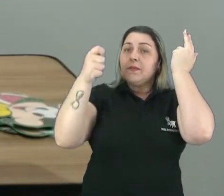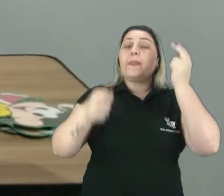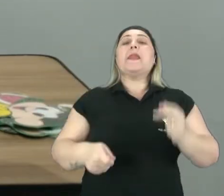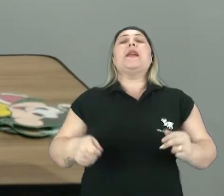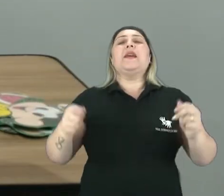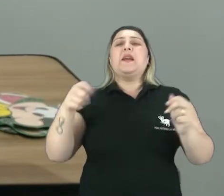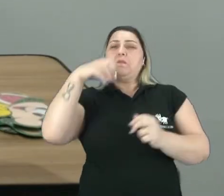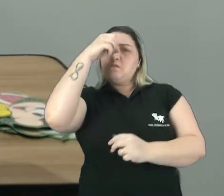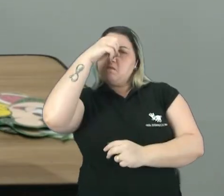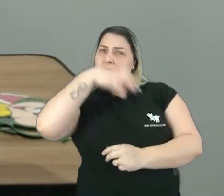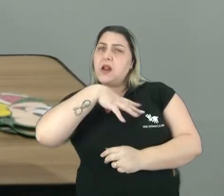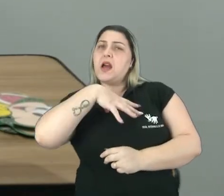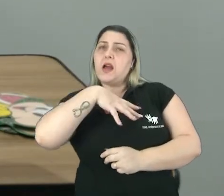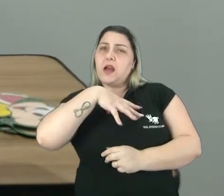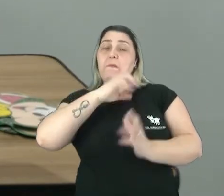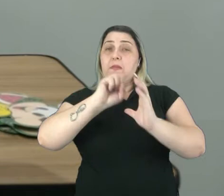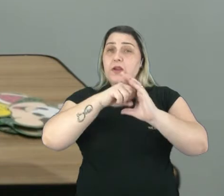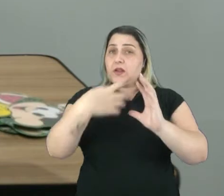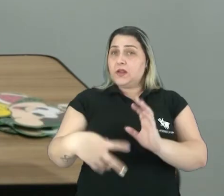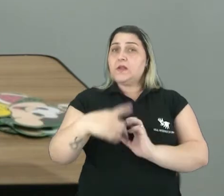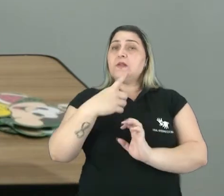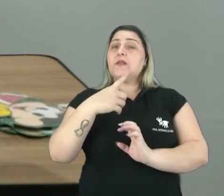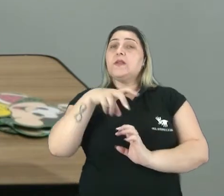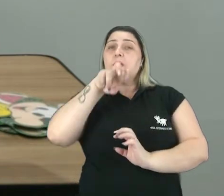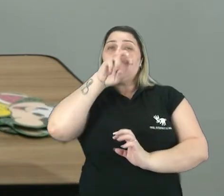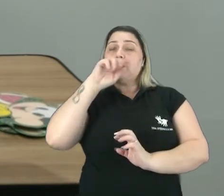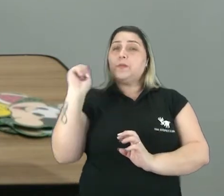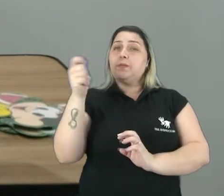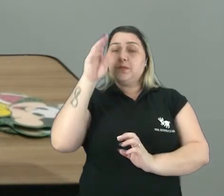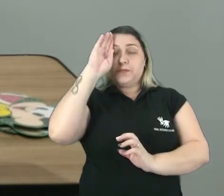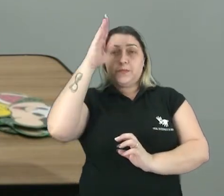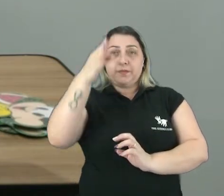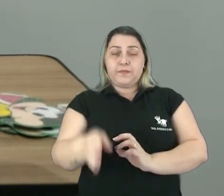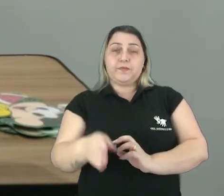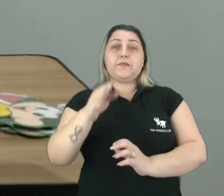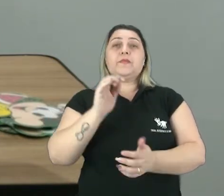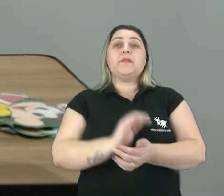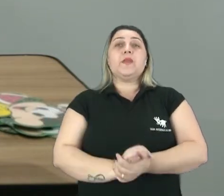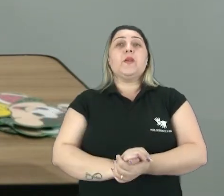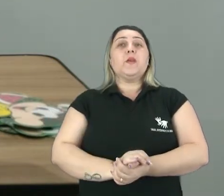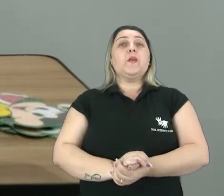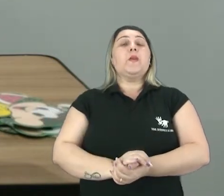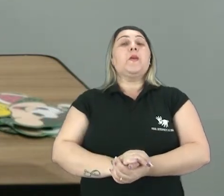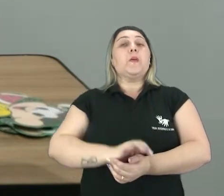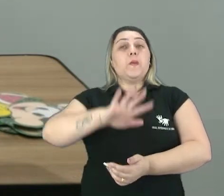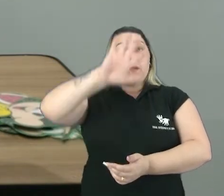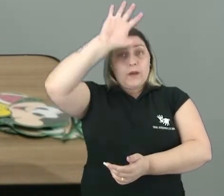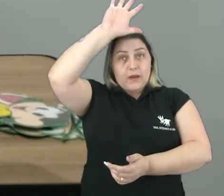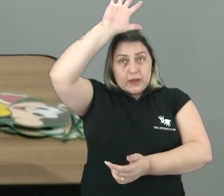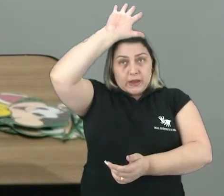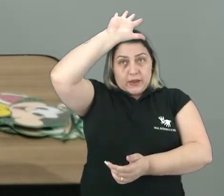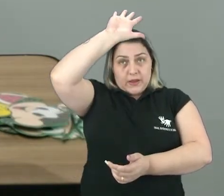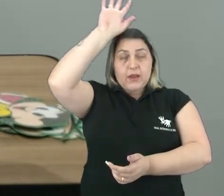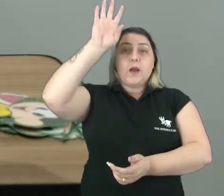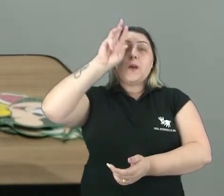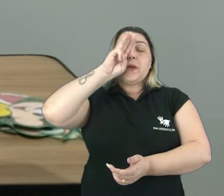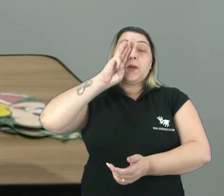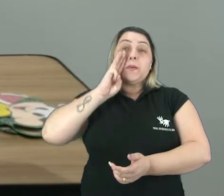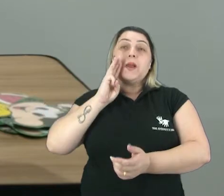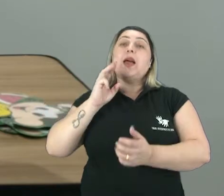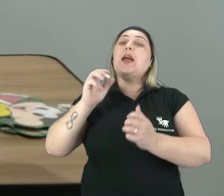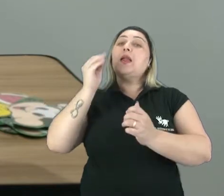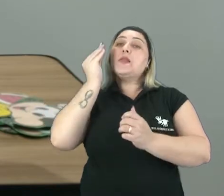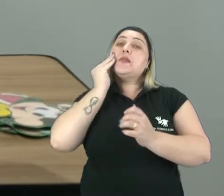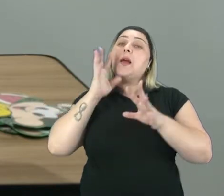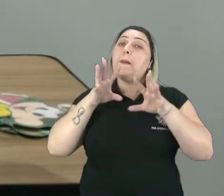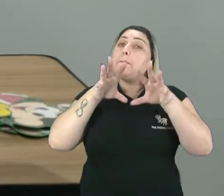ela é muito brava, principalmente quando o Cascão e o Cebolinha tentam